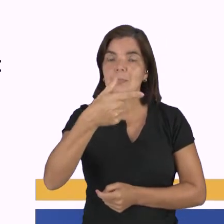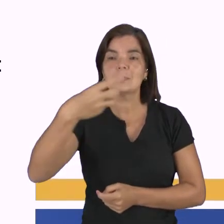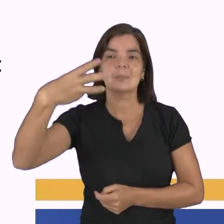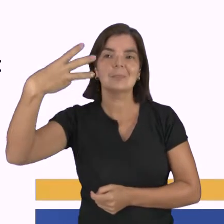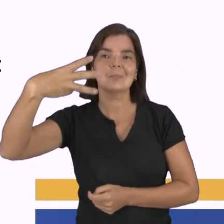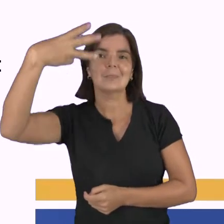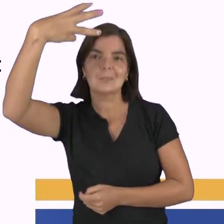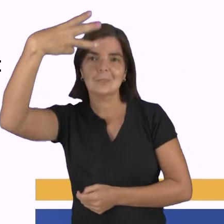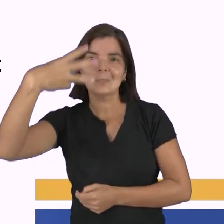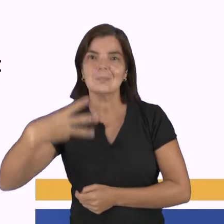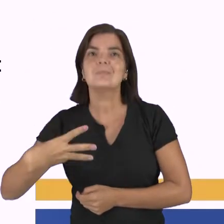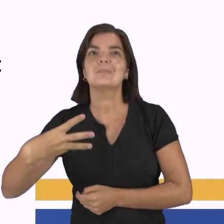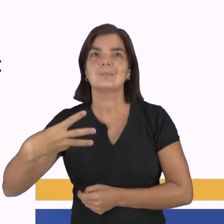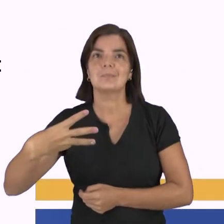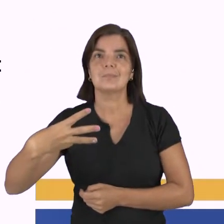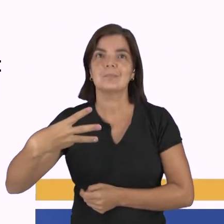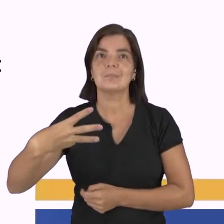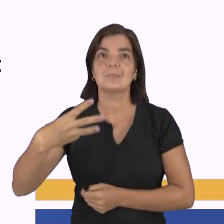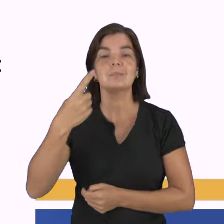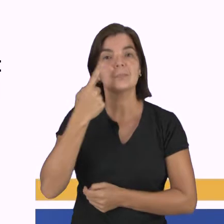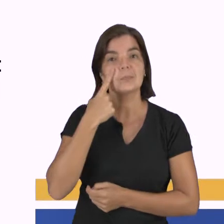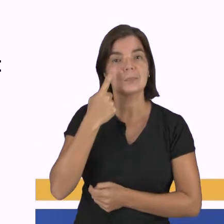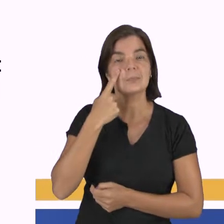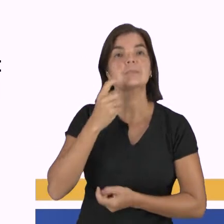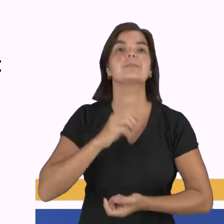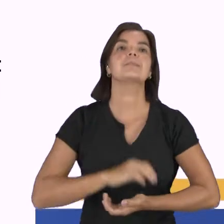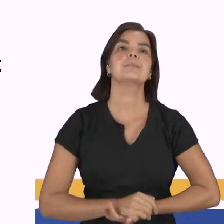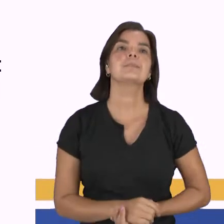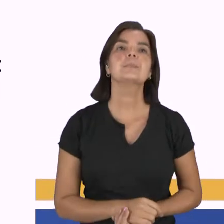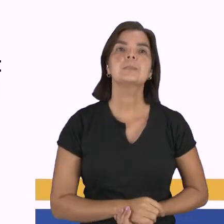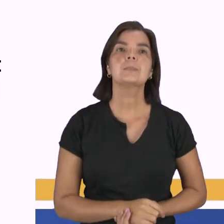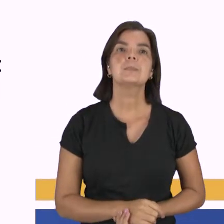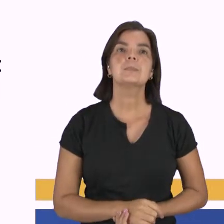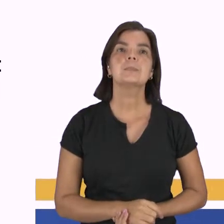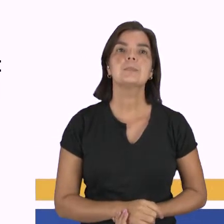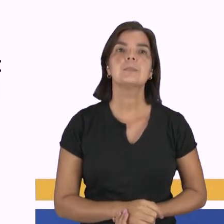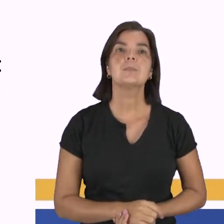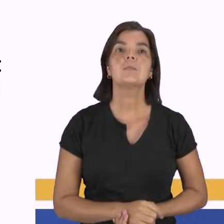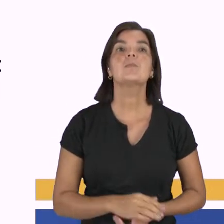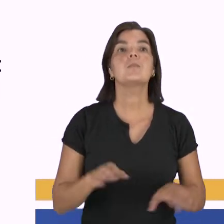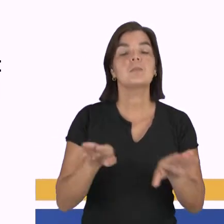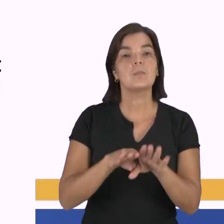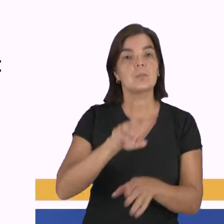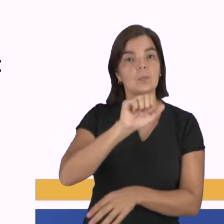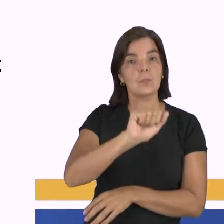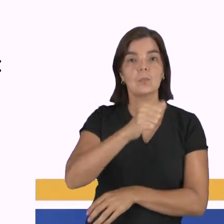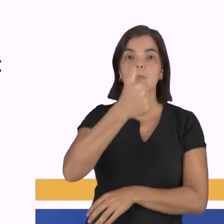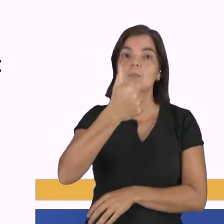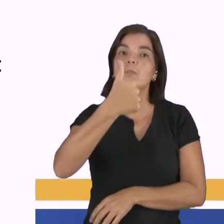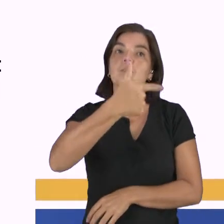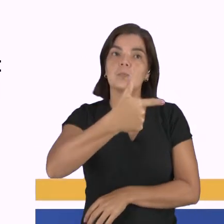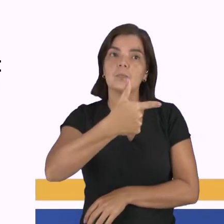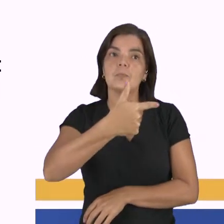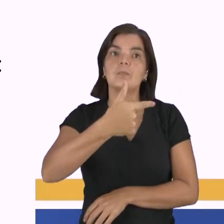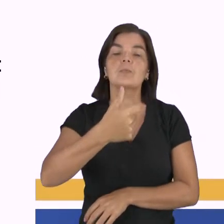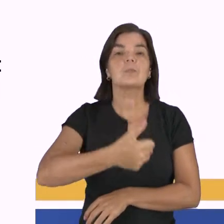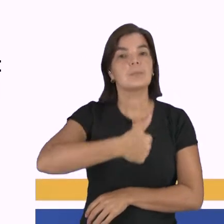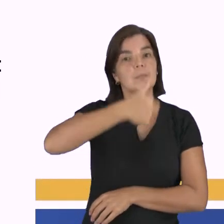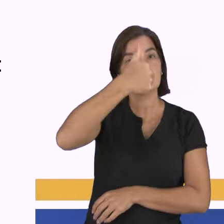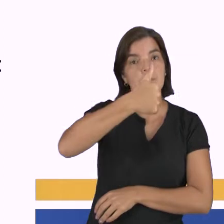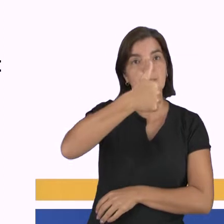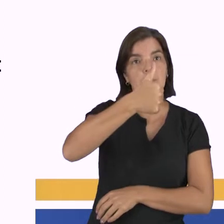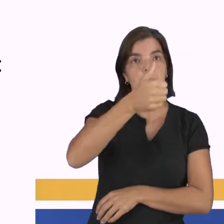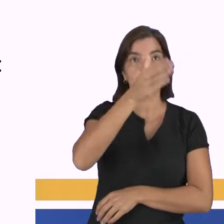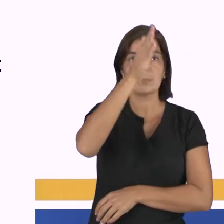segunda linha terceira coluna tá aqui ó tá aquilo indevido Ah tá E agora o a 12 ele tem que estar na